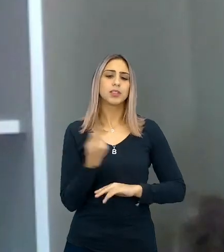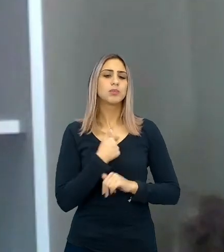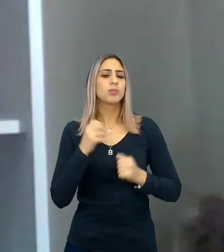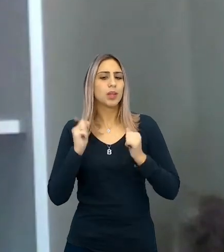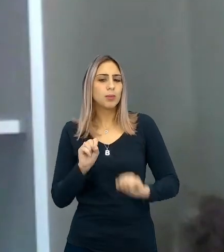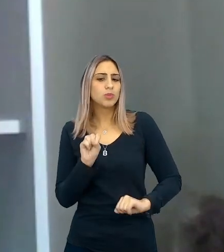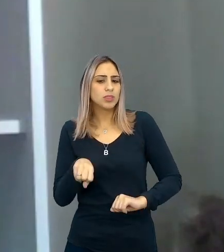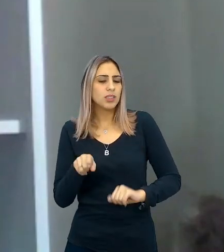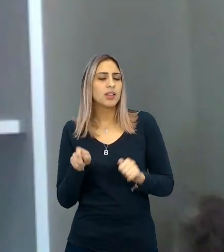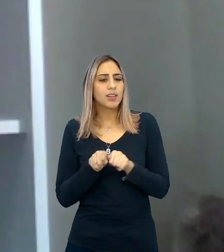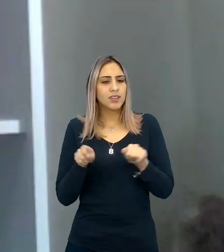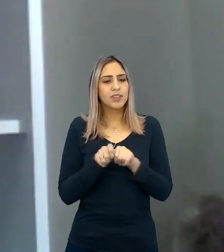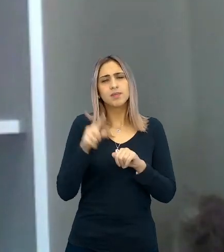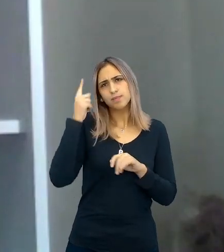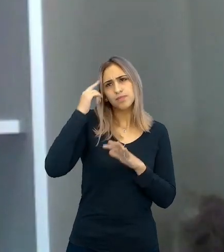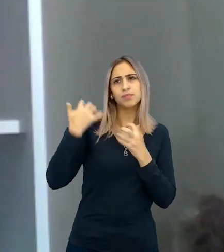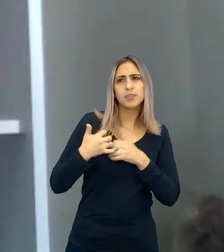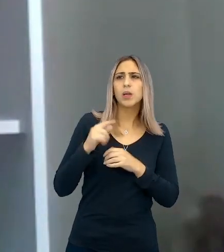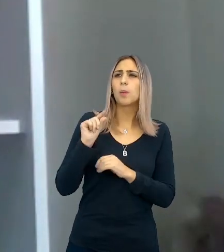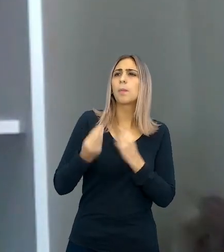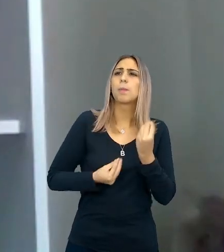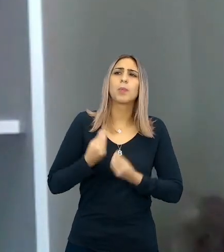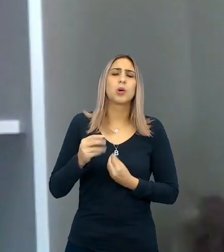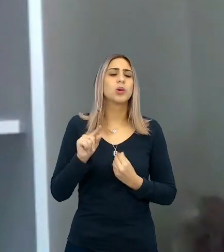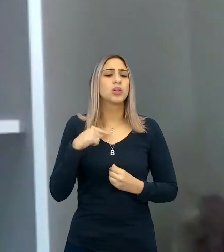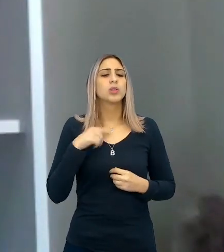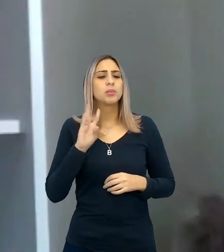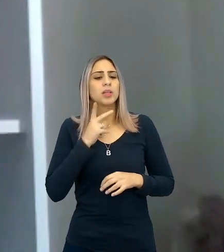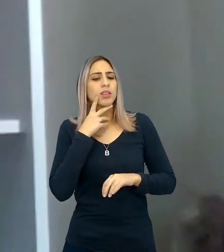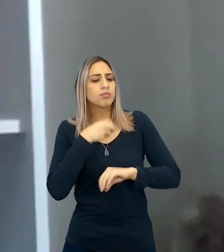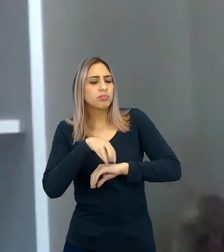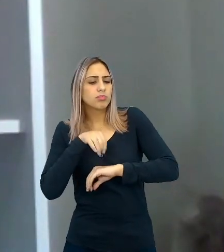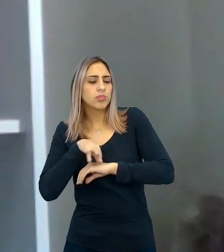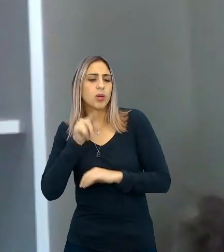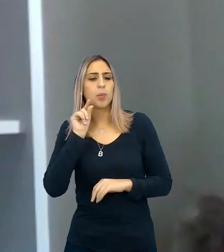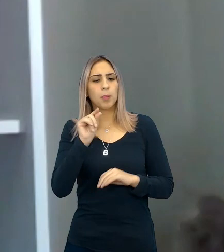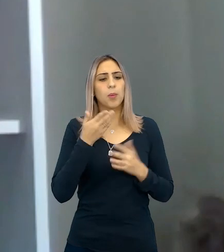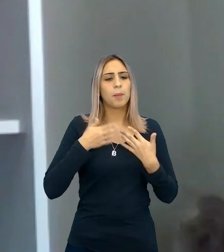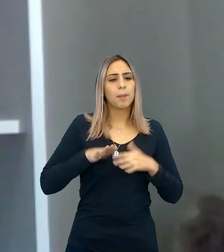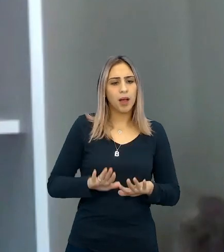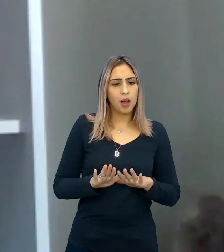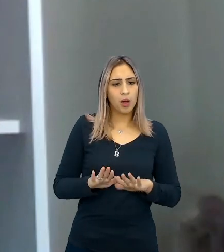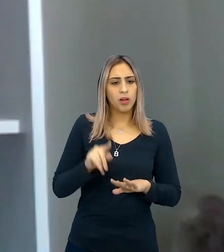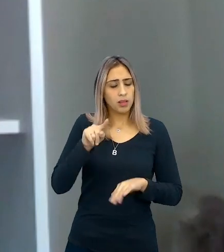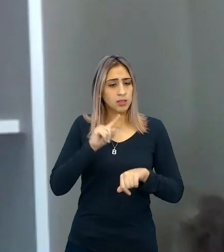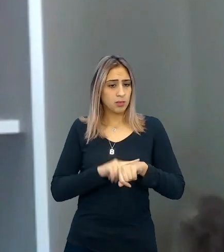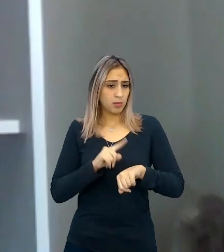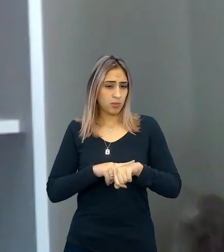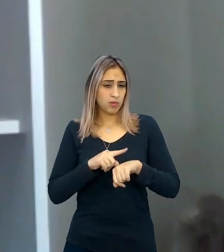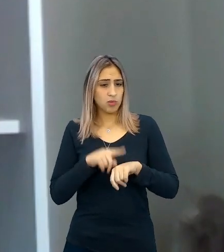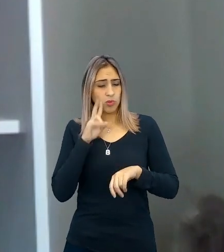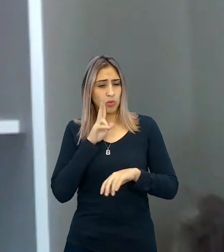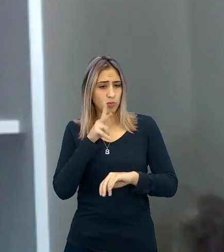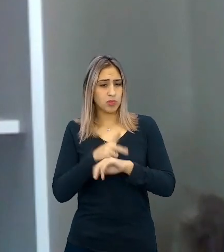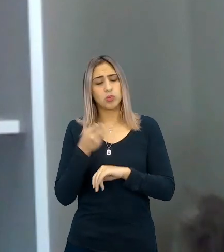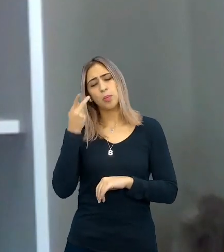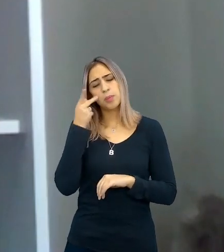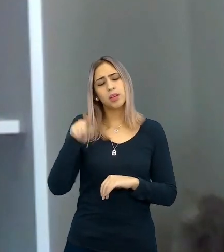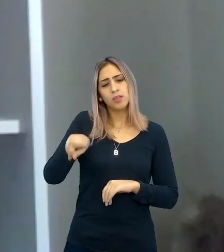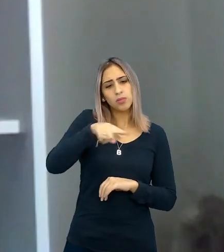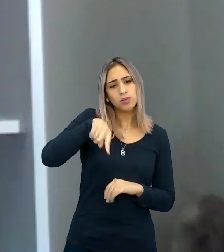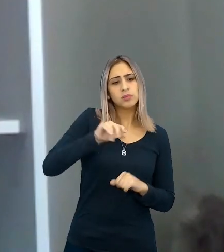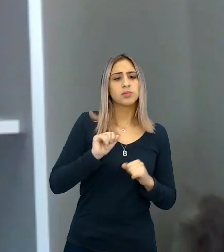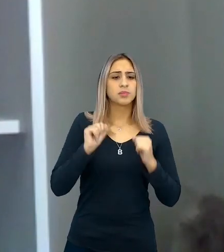sim fazê-los repensar um pouquinho. Então, eu sempre sugiro uma pequena pausa neste momento no vídeo, para que